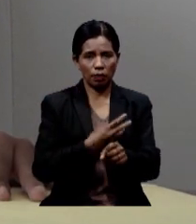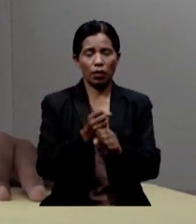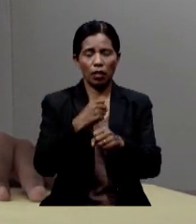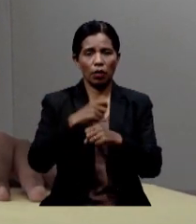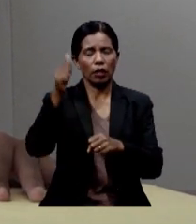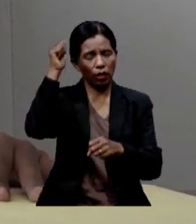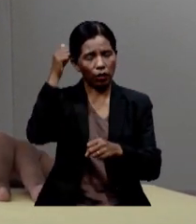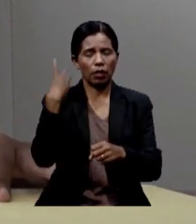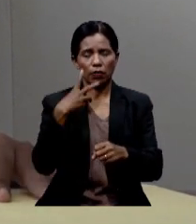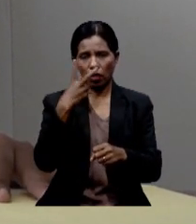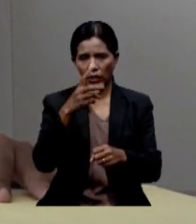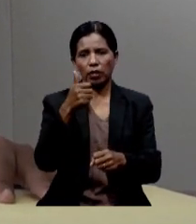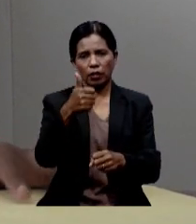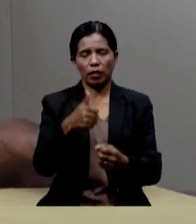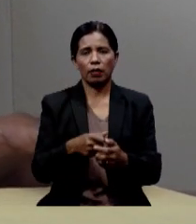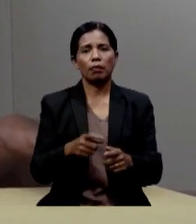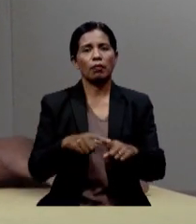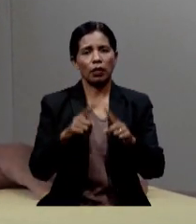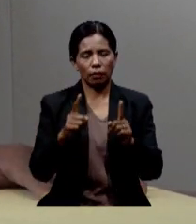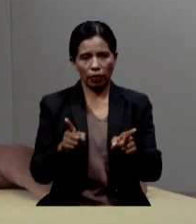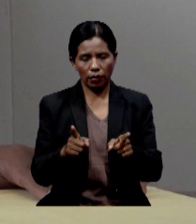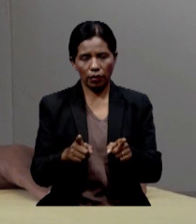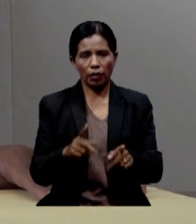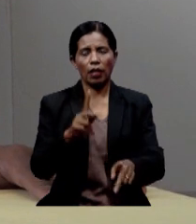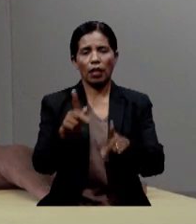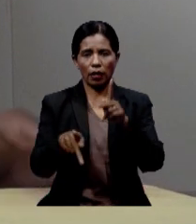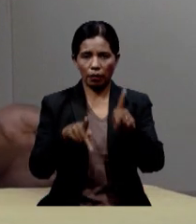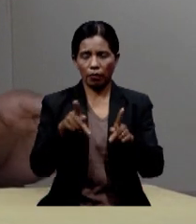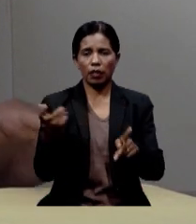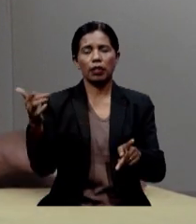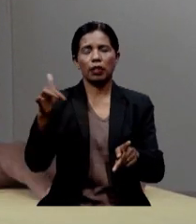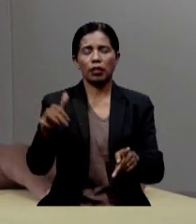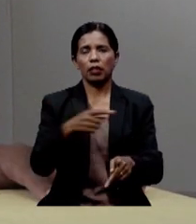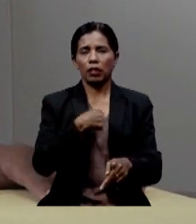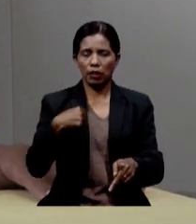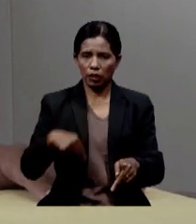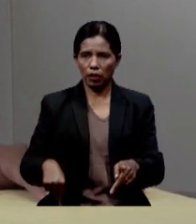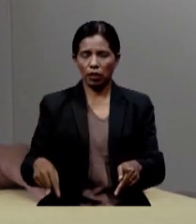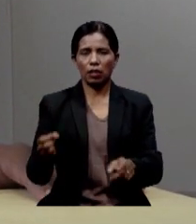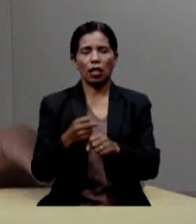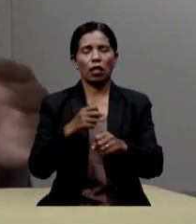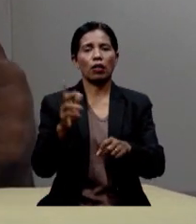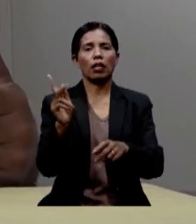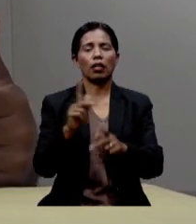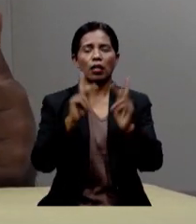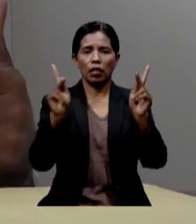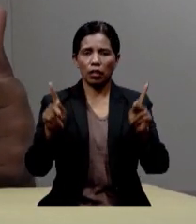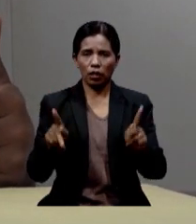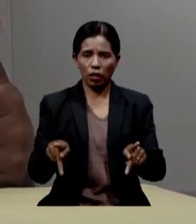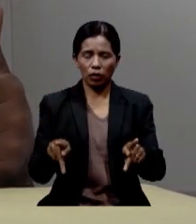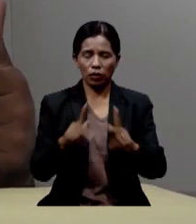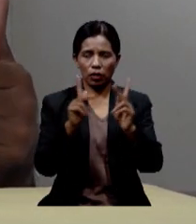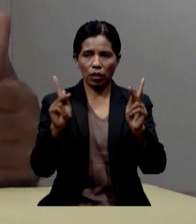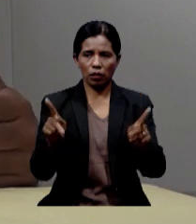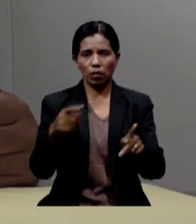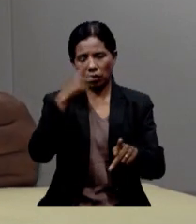kualidade ao mesmo tempo cliente sira neve maka halo konstruksaun losa sira ne dalo ruma tamba em fraqueza